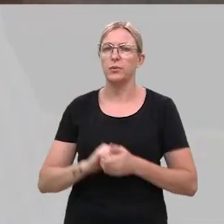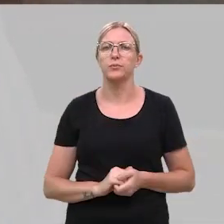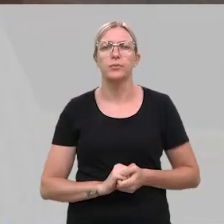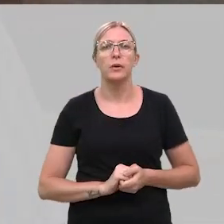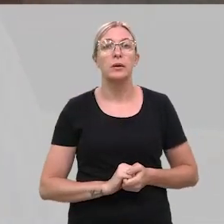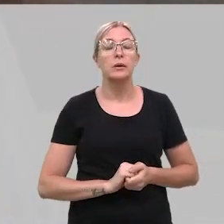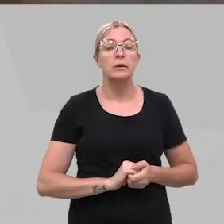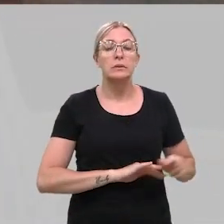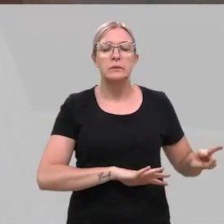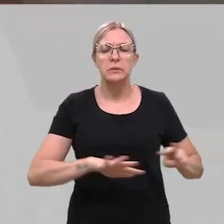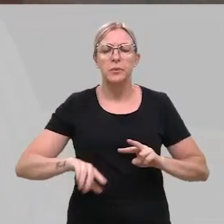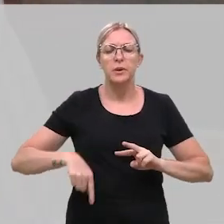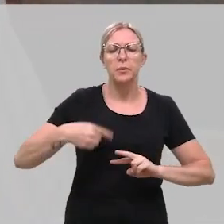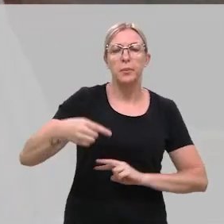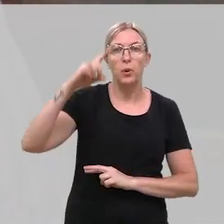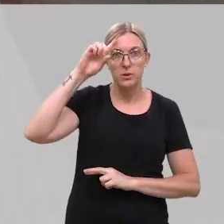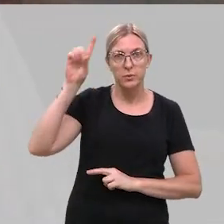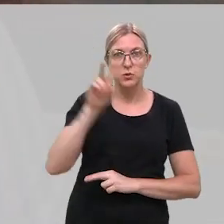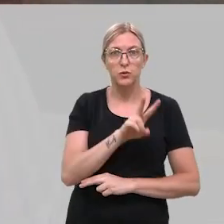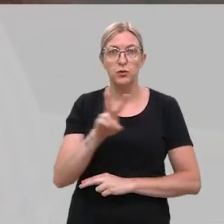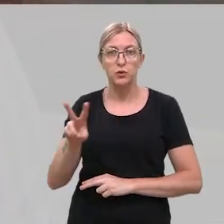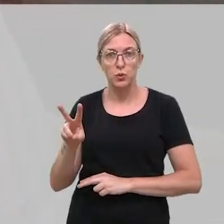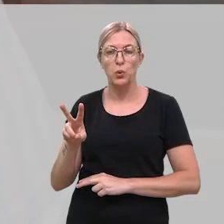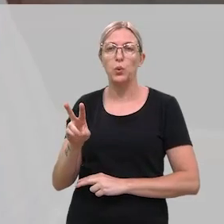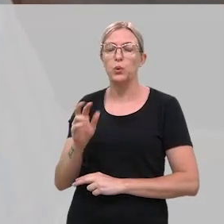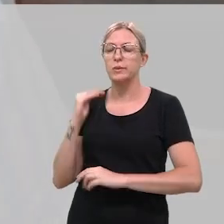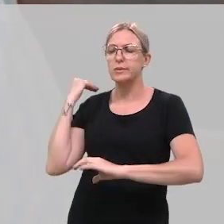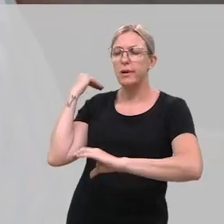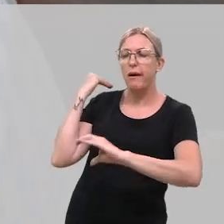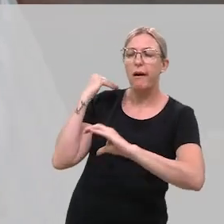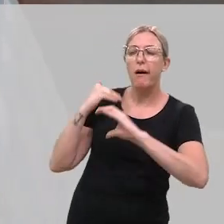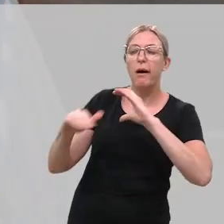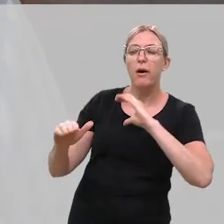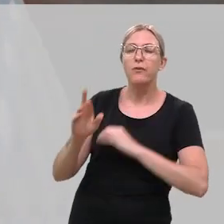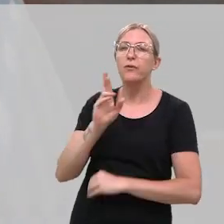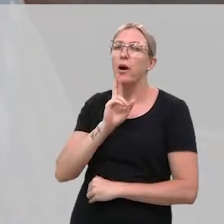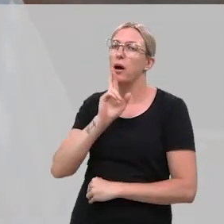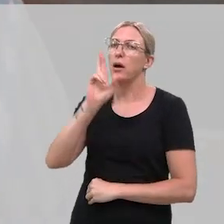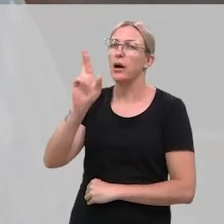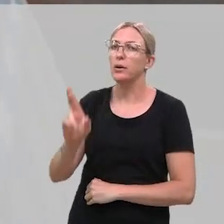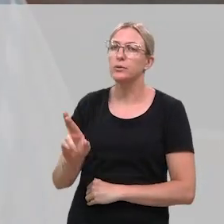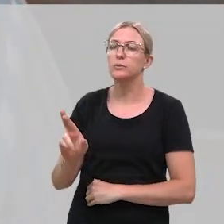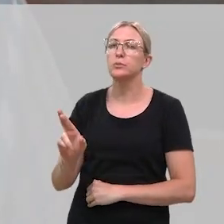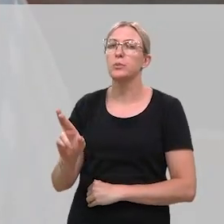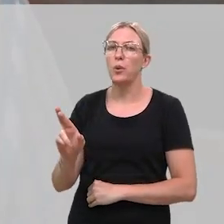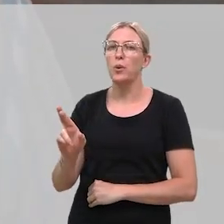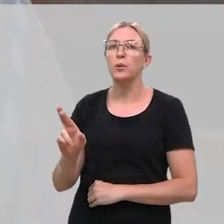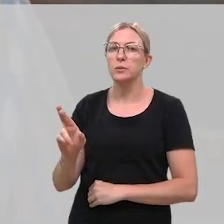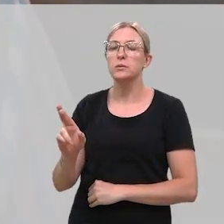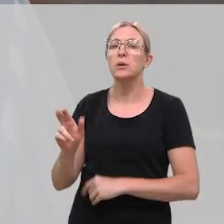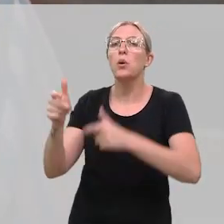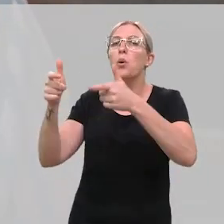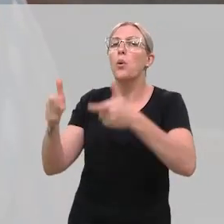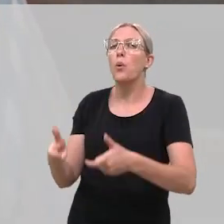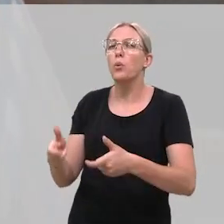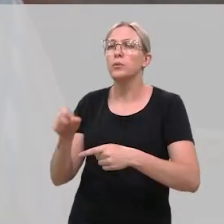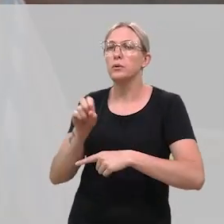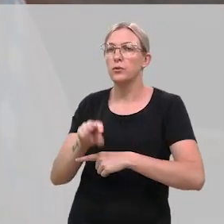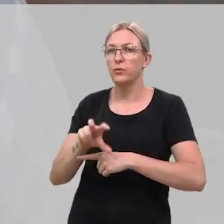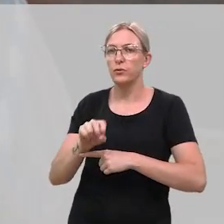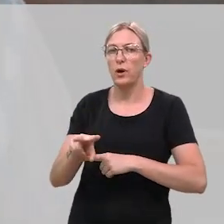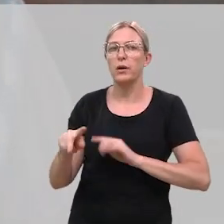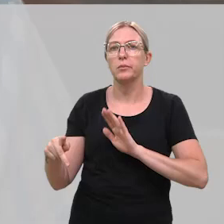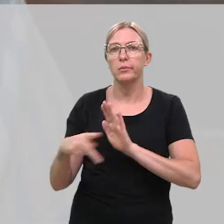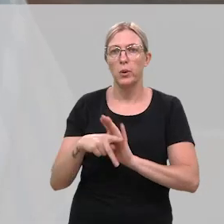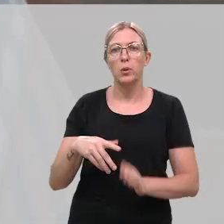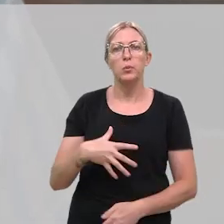todos os responsáveis vão receber no e-mail cadastrado no ato da inscrição O Retorno de onde recebeu